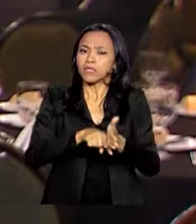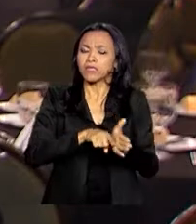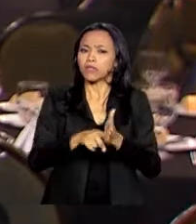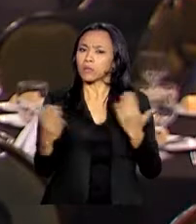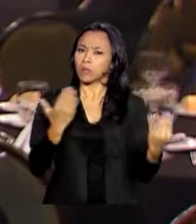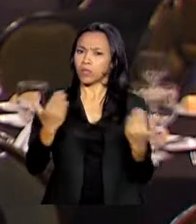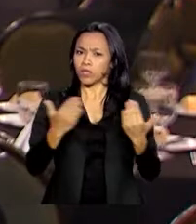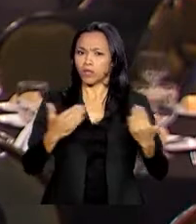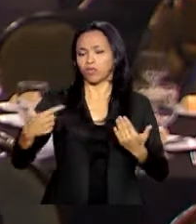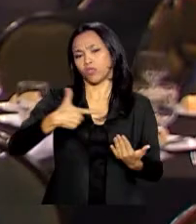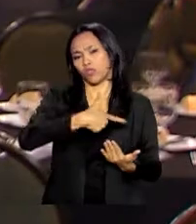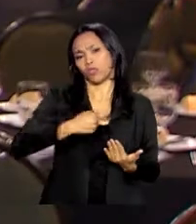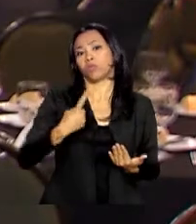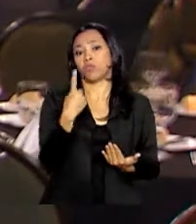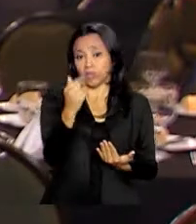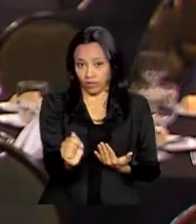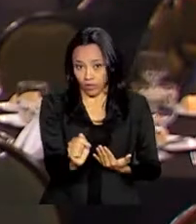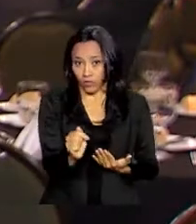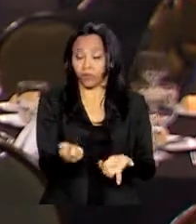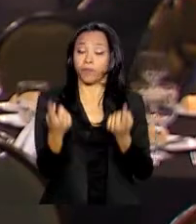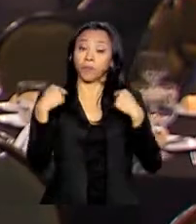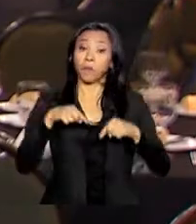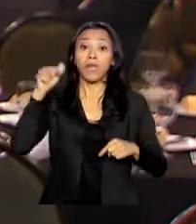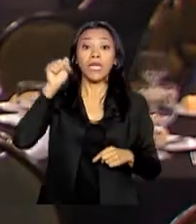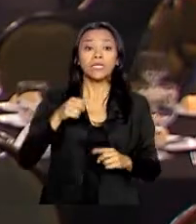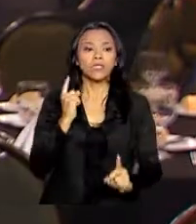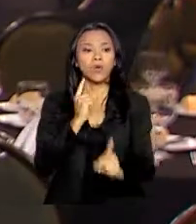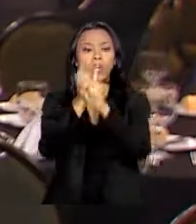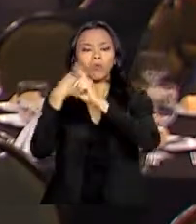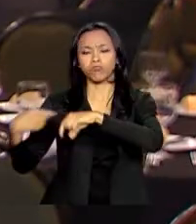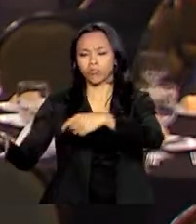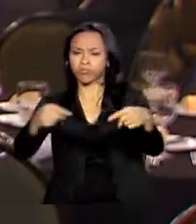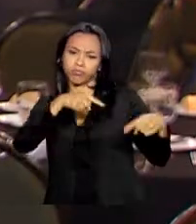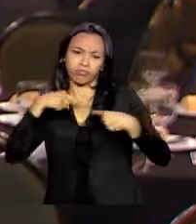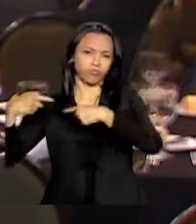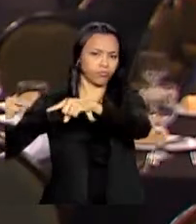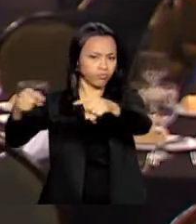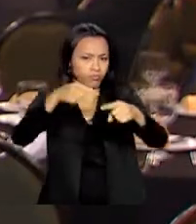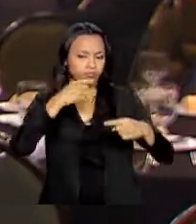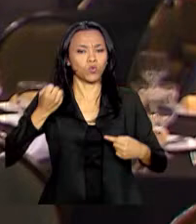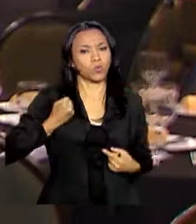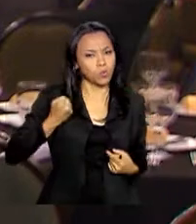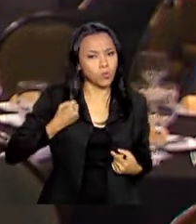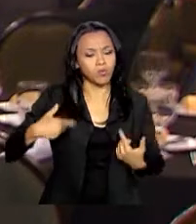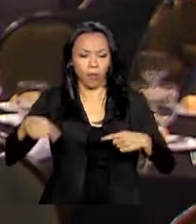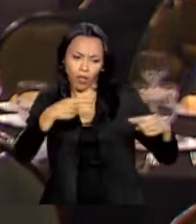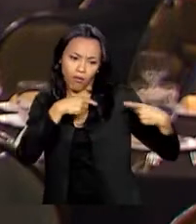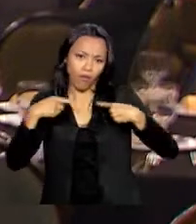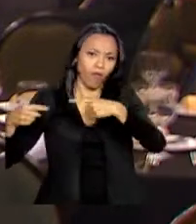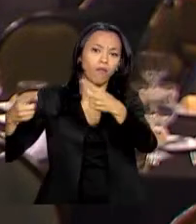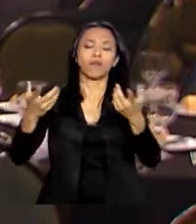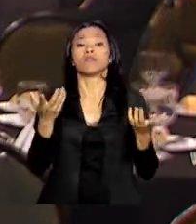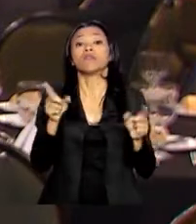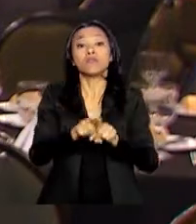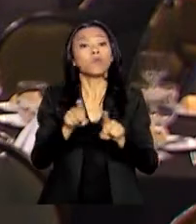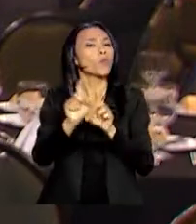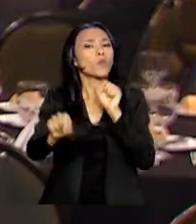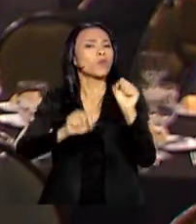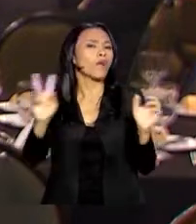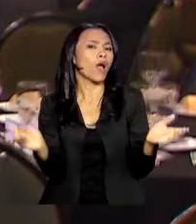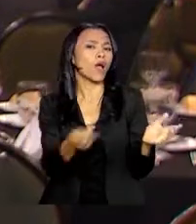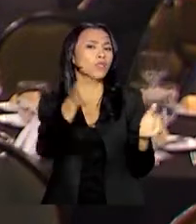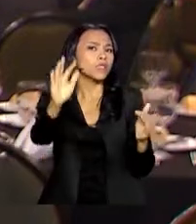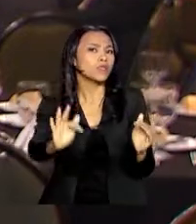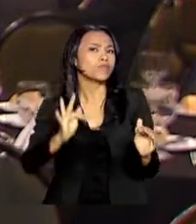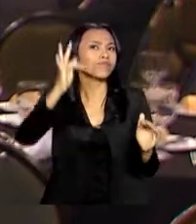17 então esse encontro aqui vai discutir dados como esses números como esses e também as perspectivas aí o